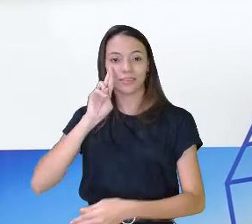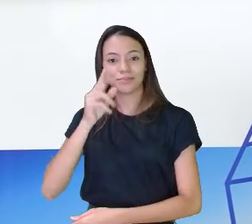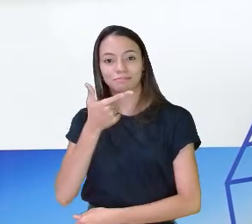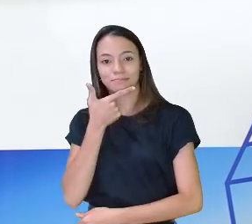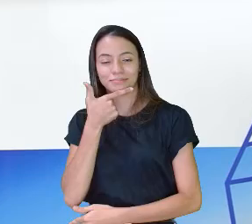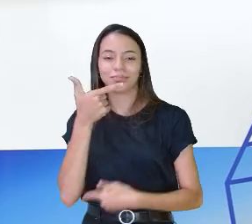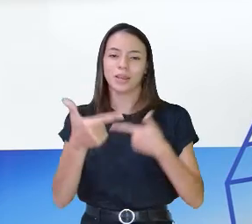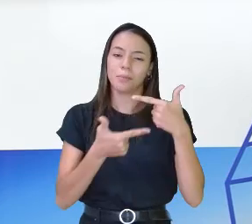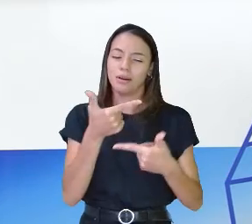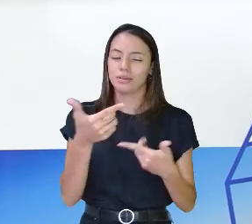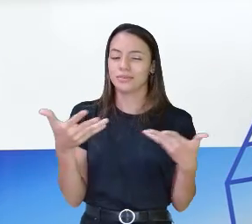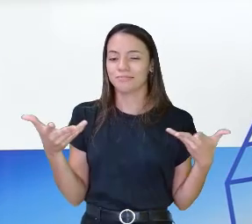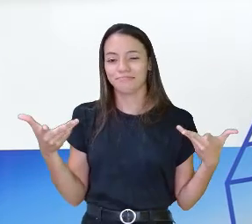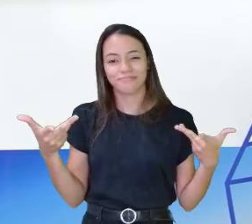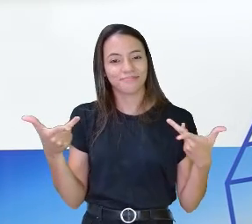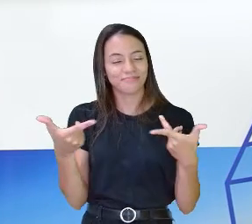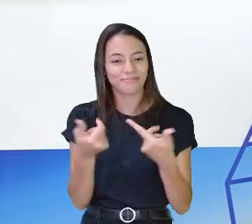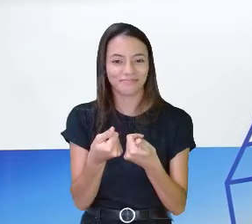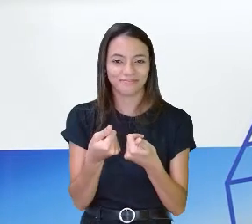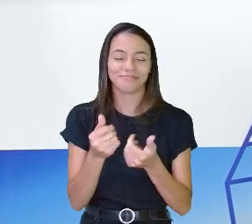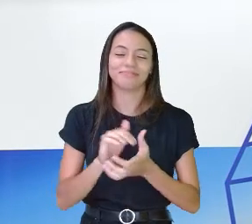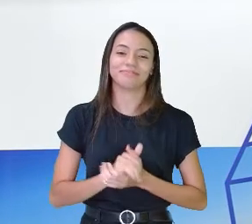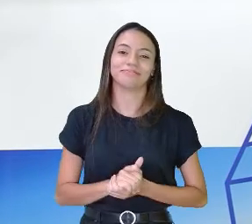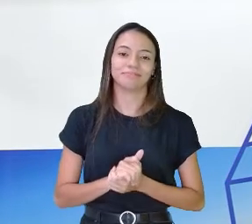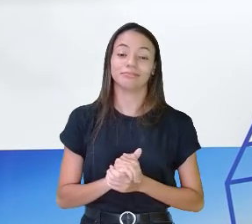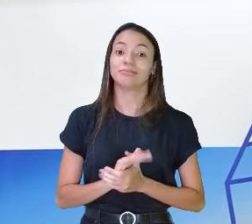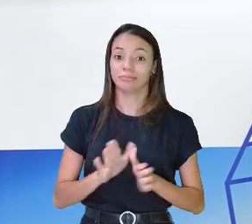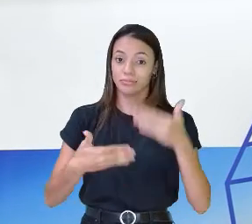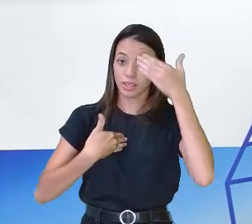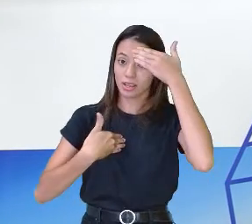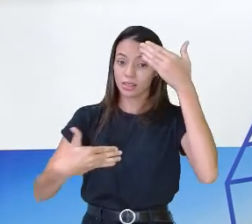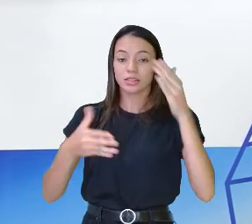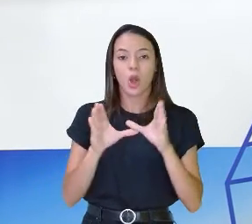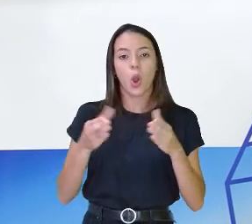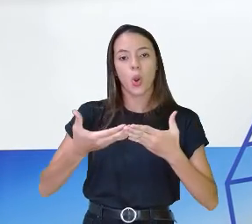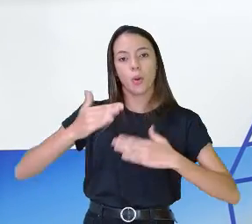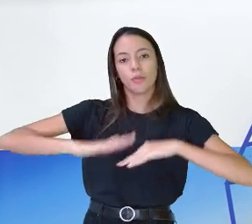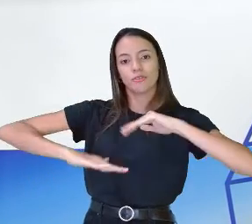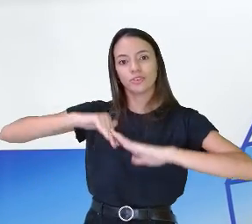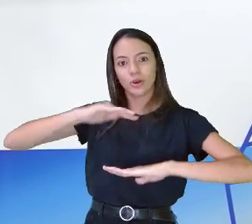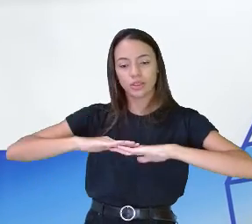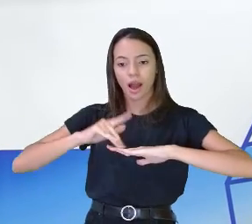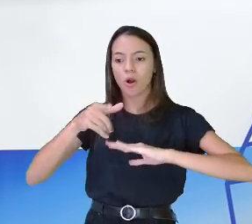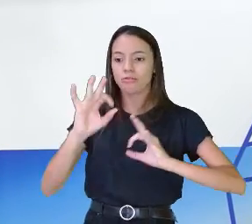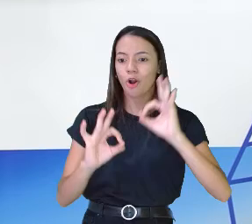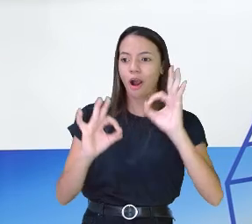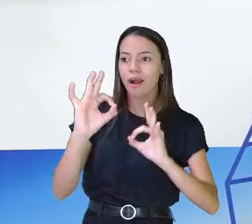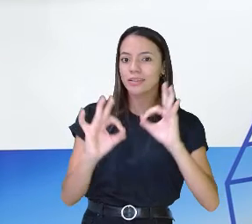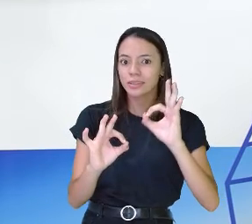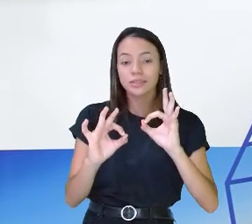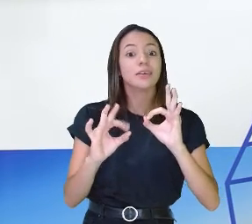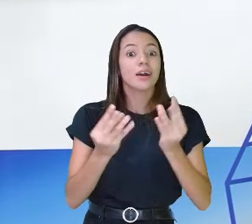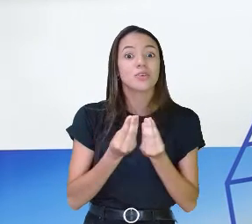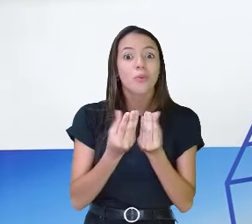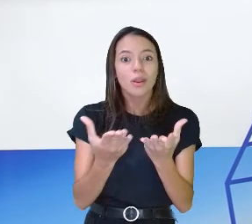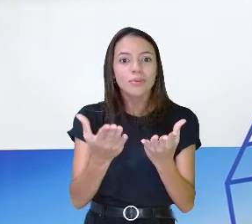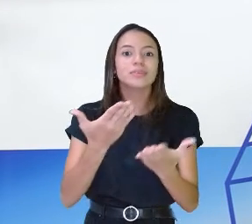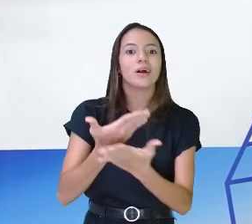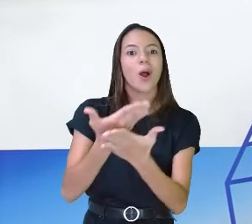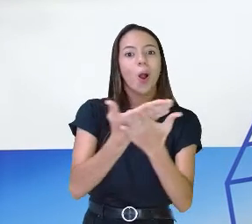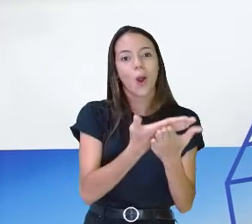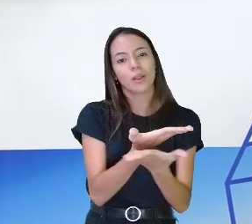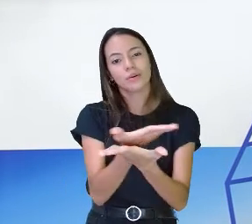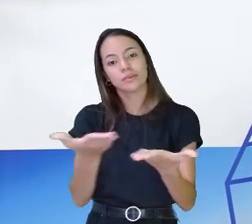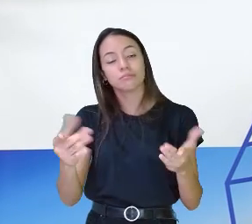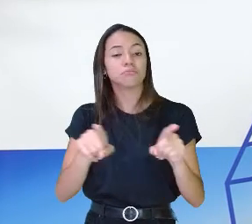seu trabalho incrível. Queria agradecer também a produção, que permite que as aulas cheguem até vocês, certo? E agradecer